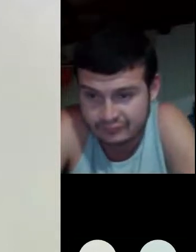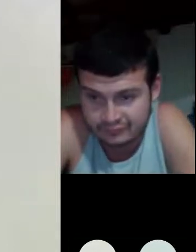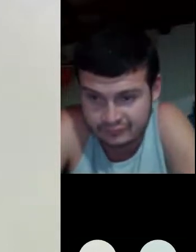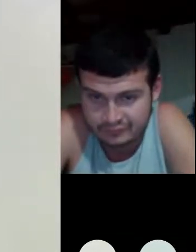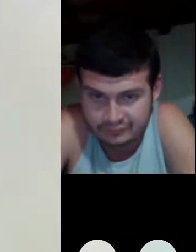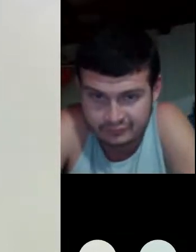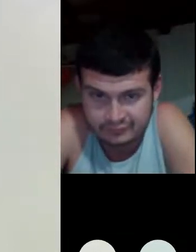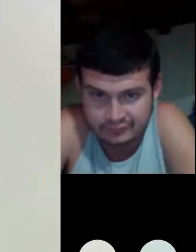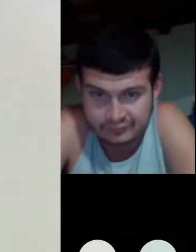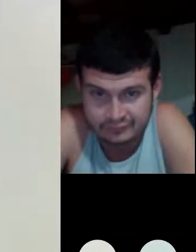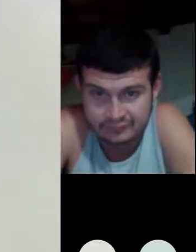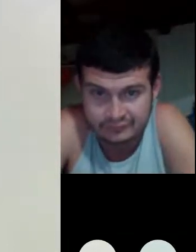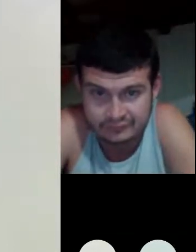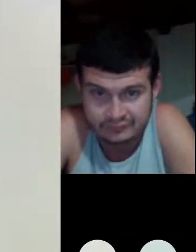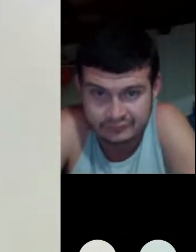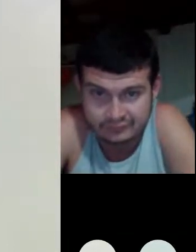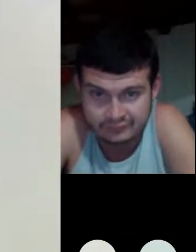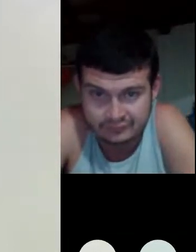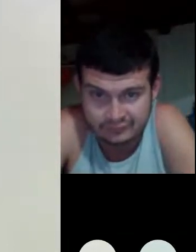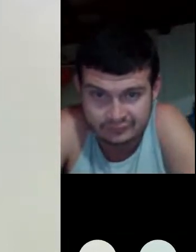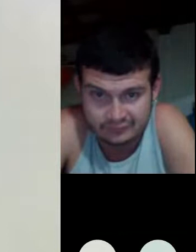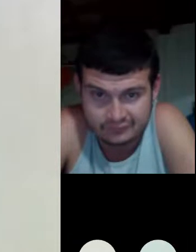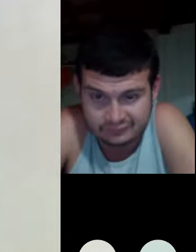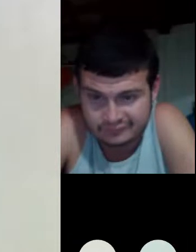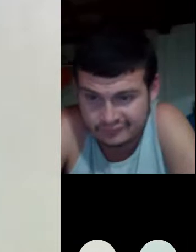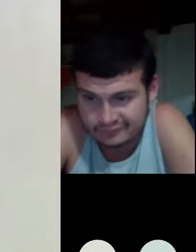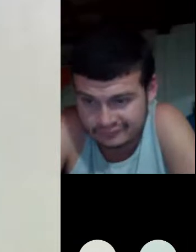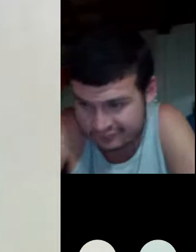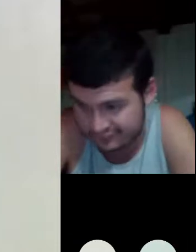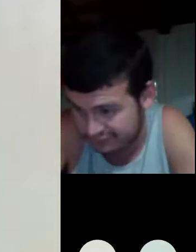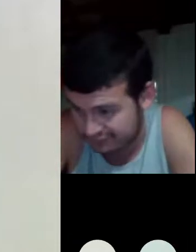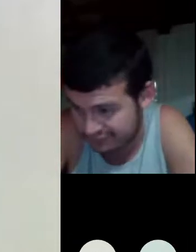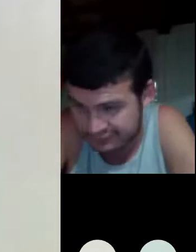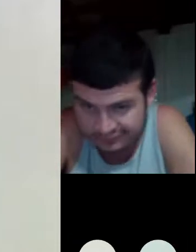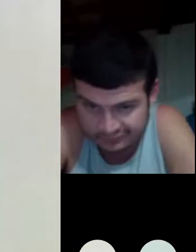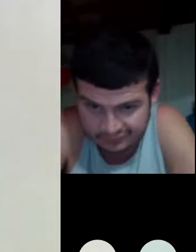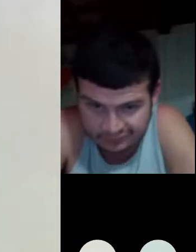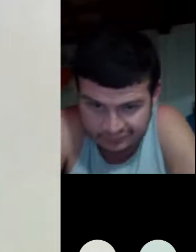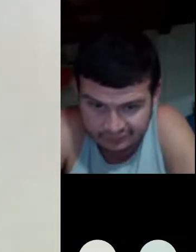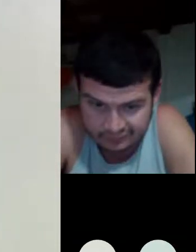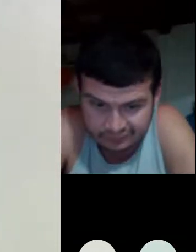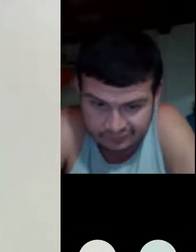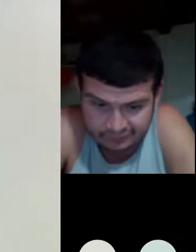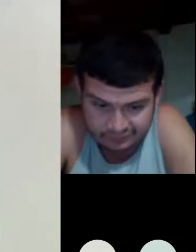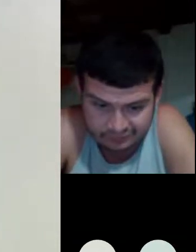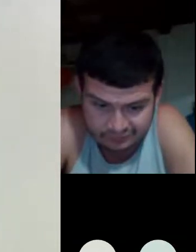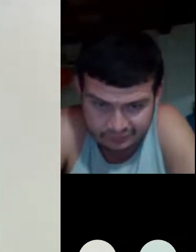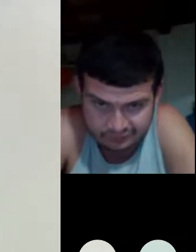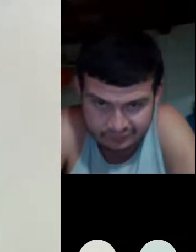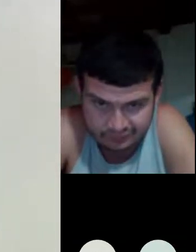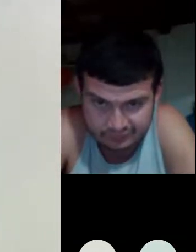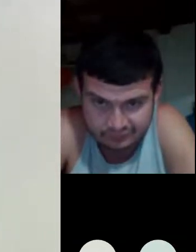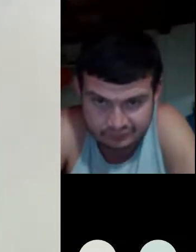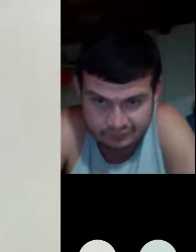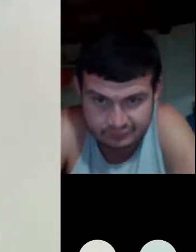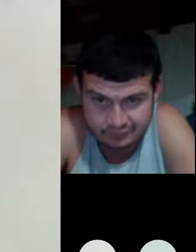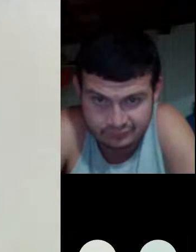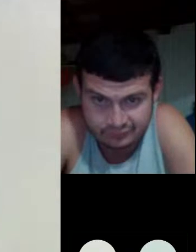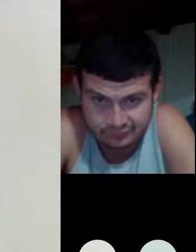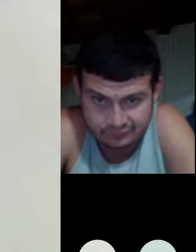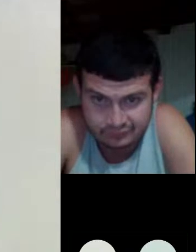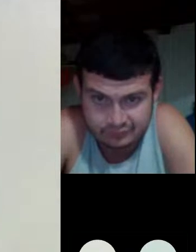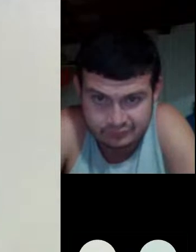Enquanto isso, pessoal, com relação ao que foi feito até aqui, com relação à interpretação, vocês estão entendendo mais